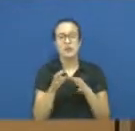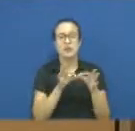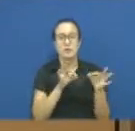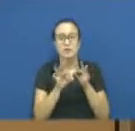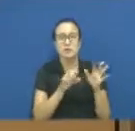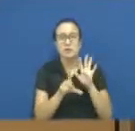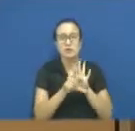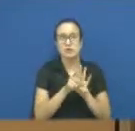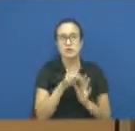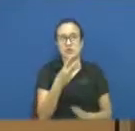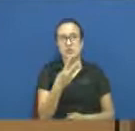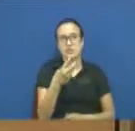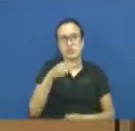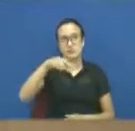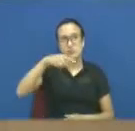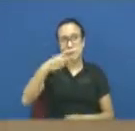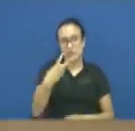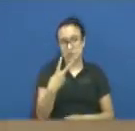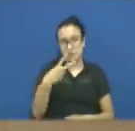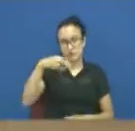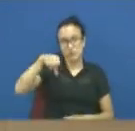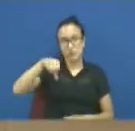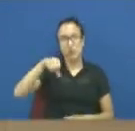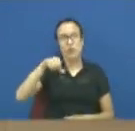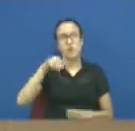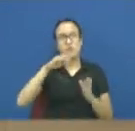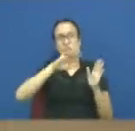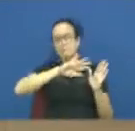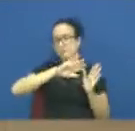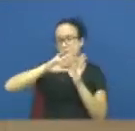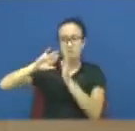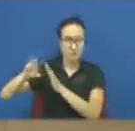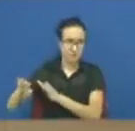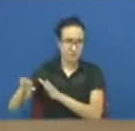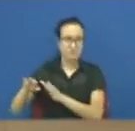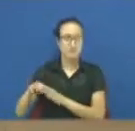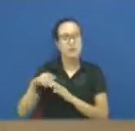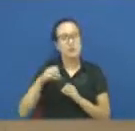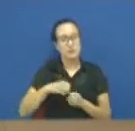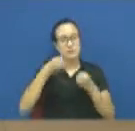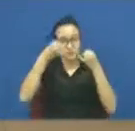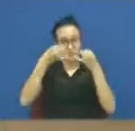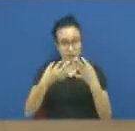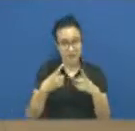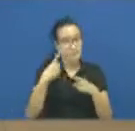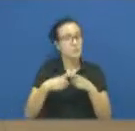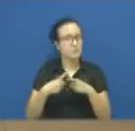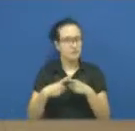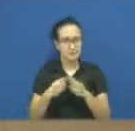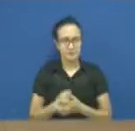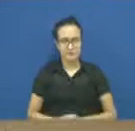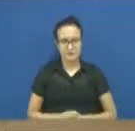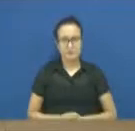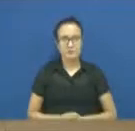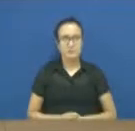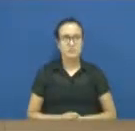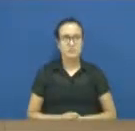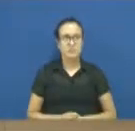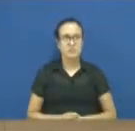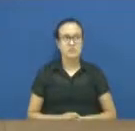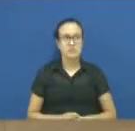329/2013 e rapidamente eu explico por quê. Todos os vereadores e esse